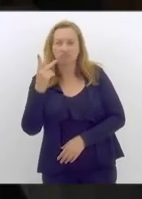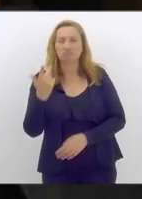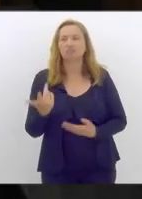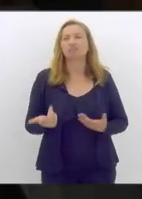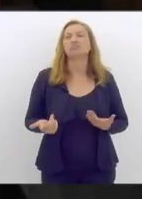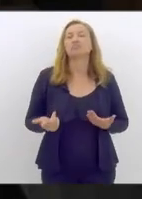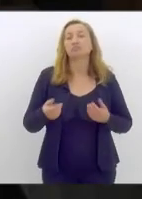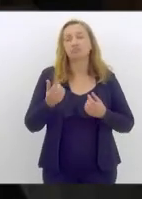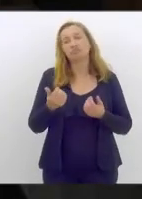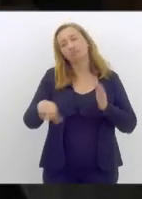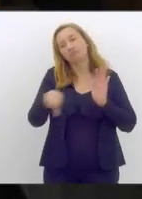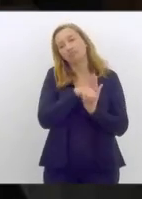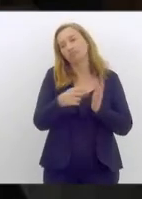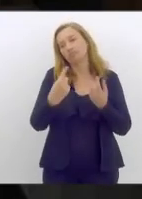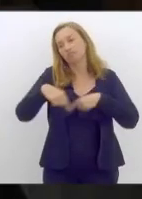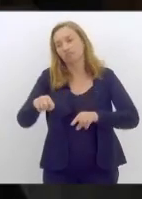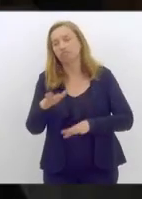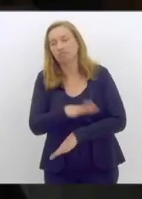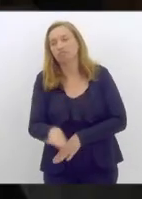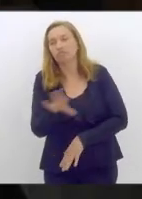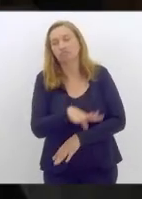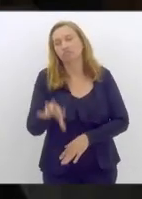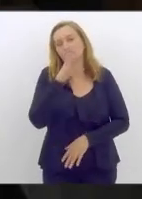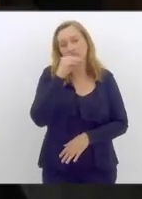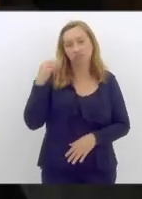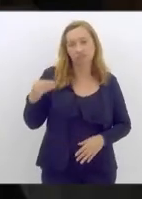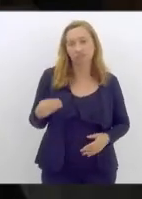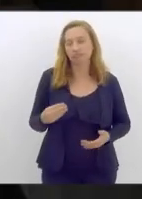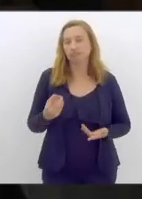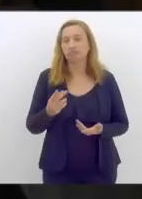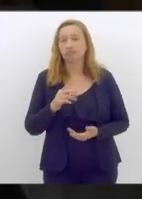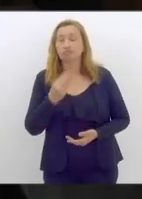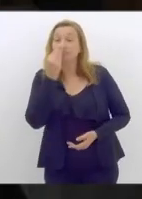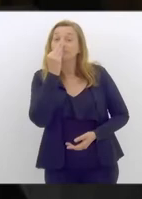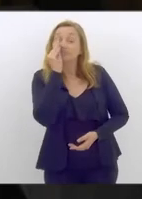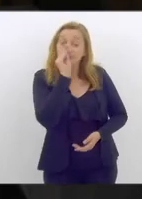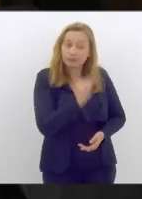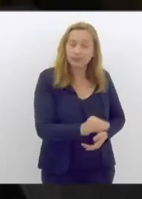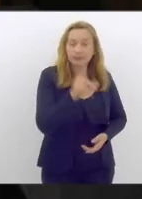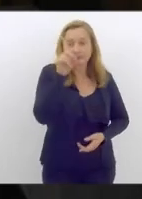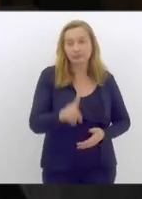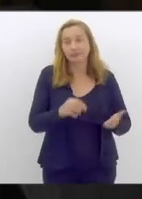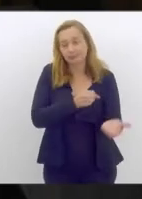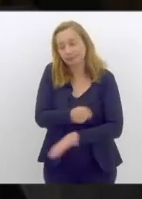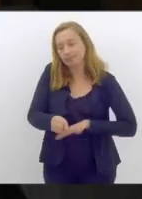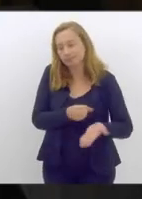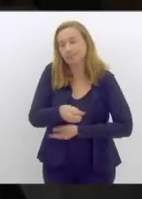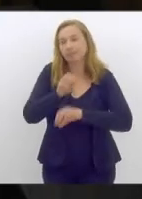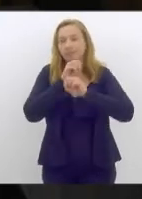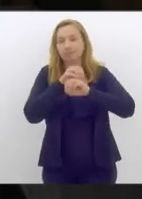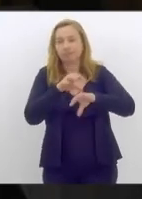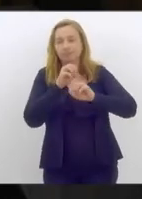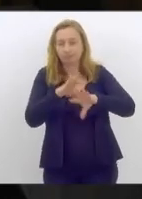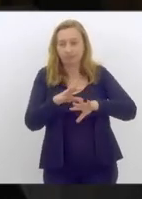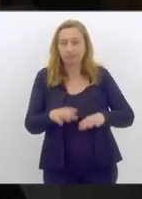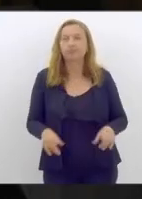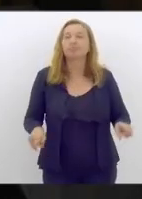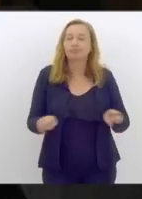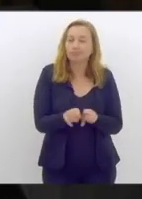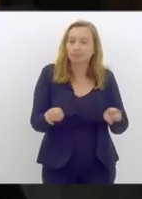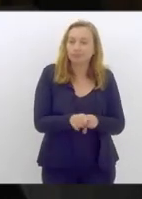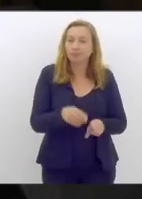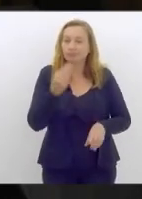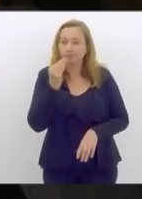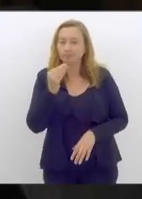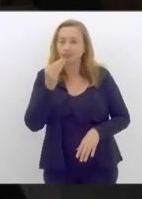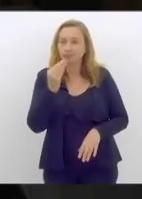as nossas crianças contra os nossos adolescentes isso é negar o direito básico à educação no presente e negar a